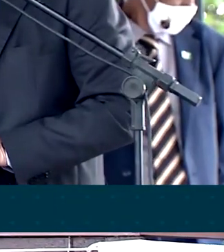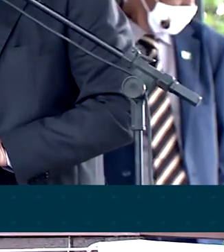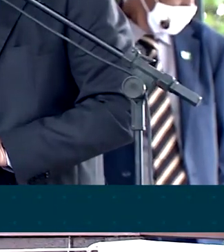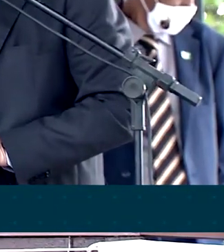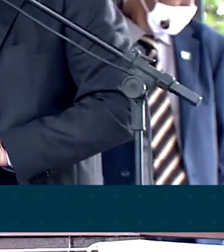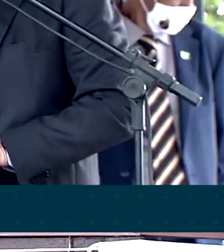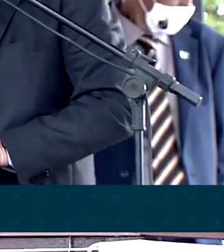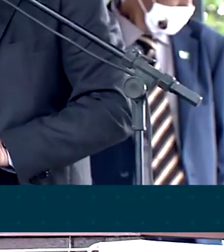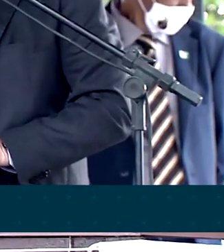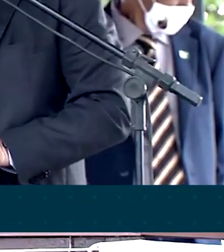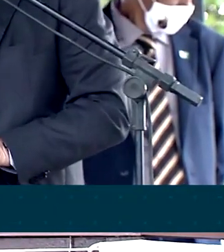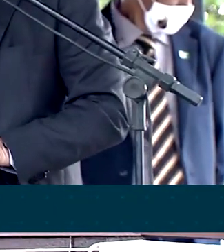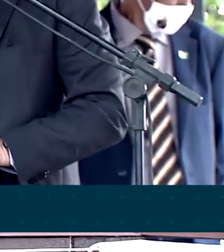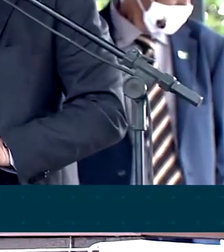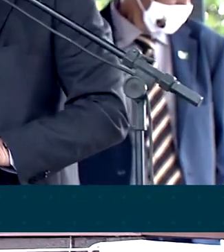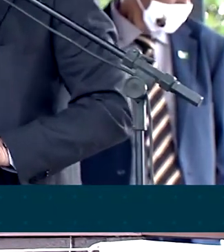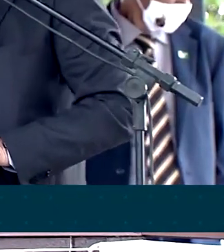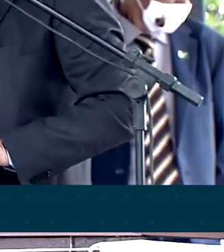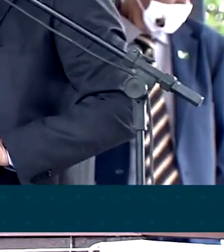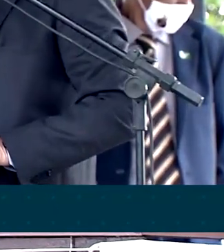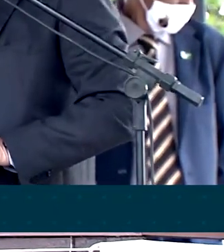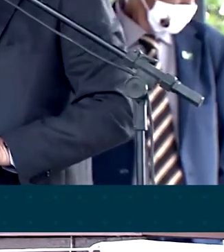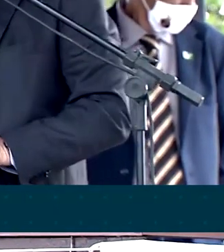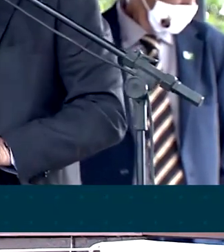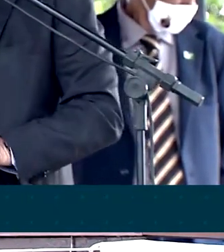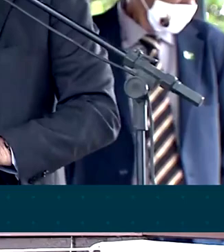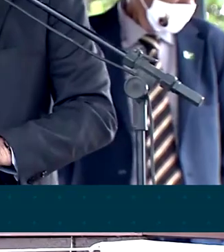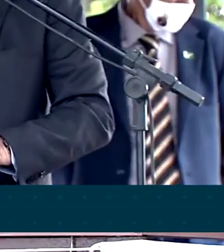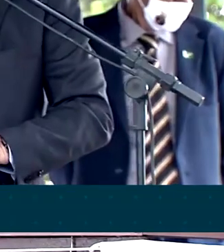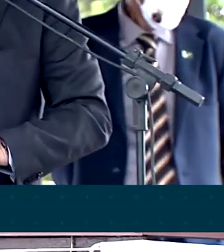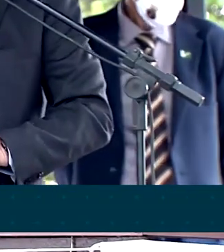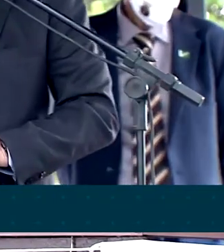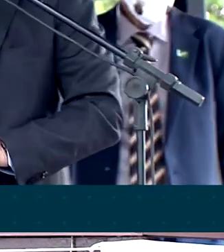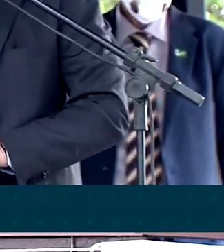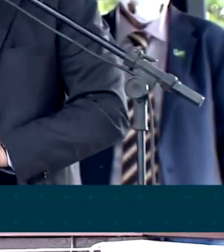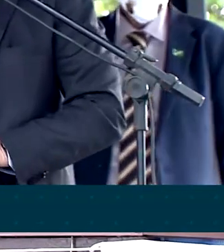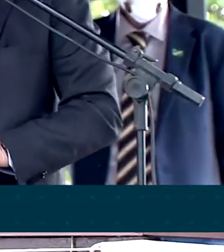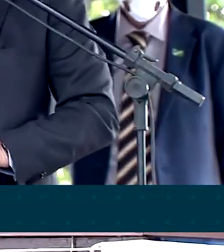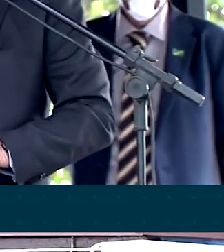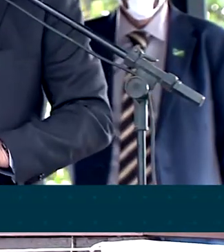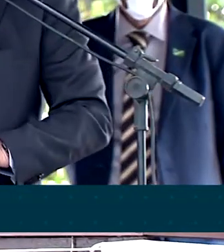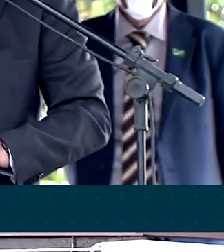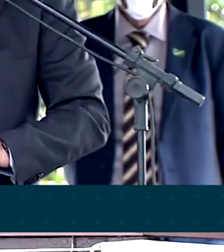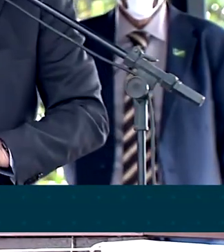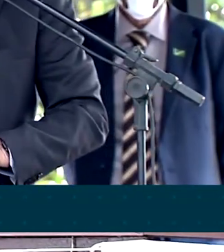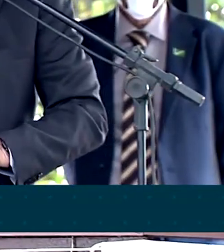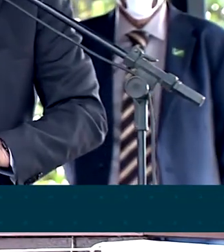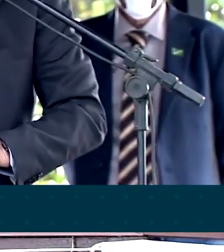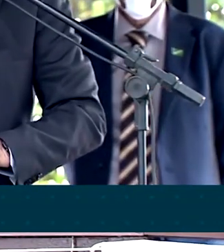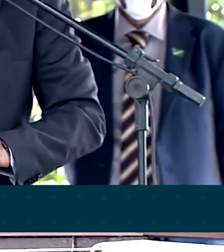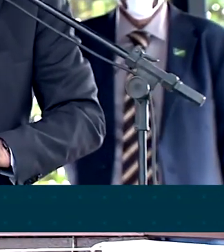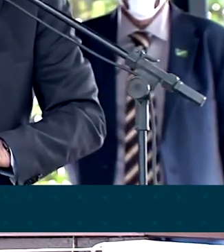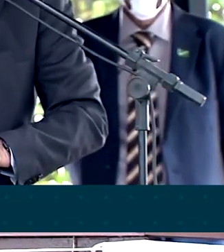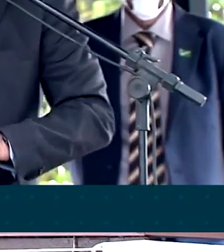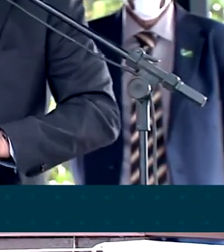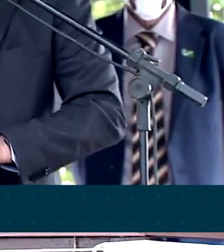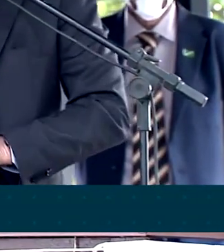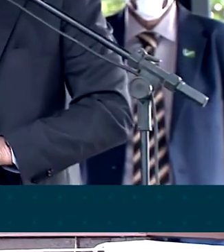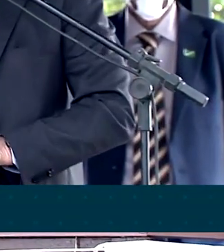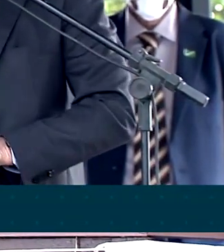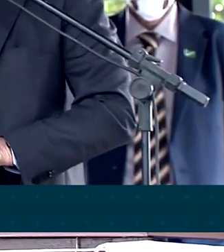como marcou a minha e a vida também dos que estão aqui nesse palanque. É um degrau